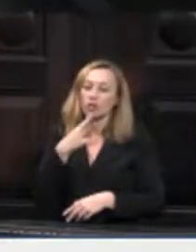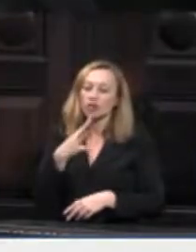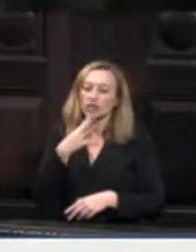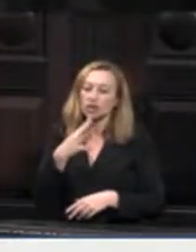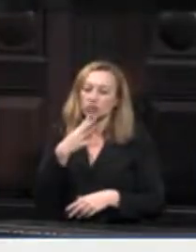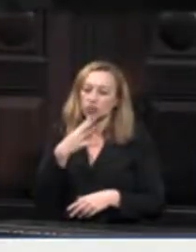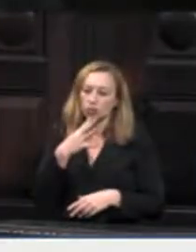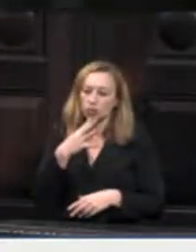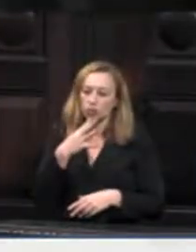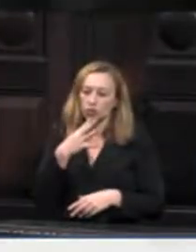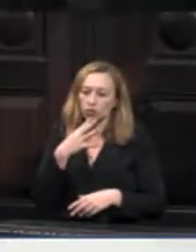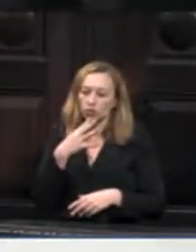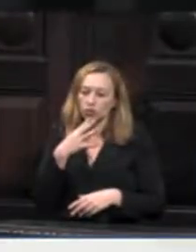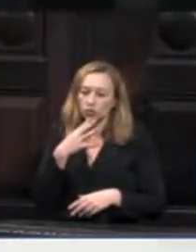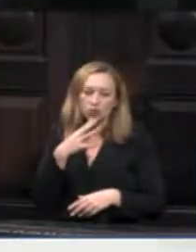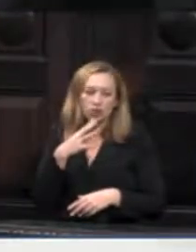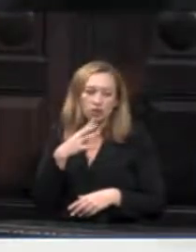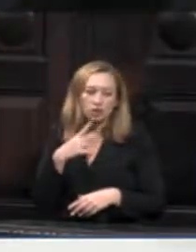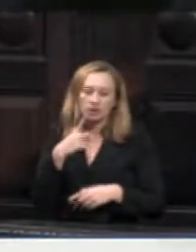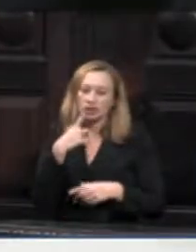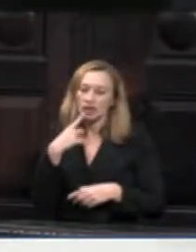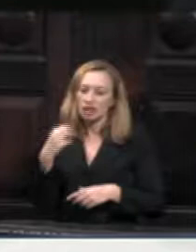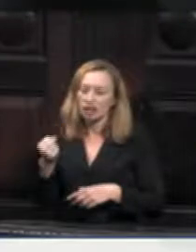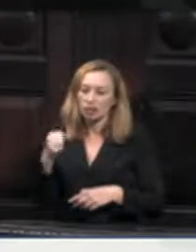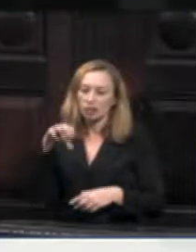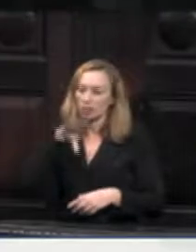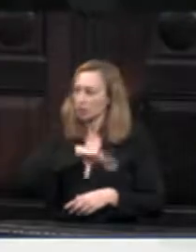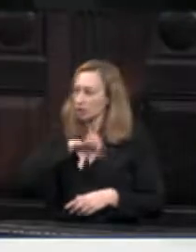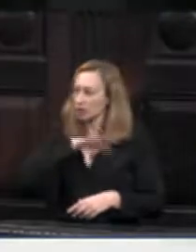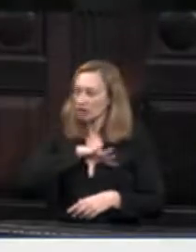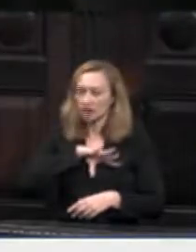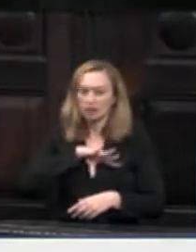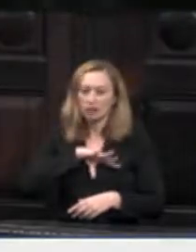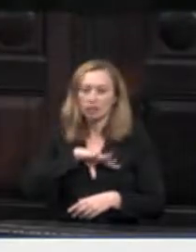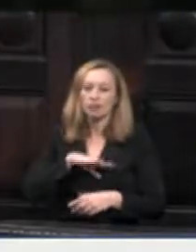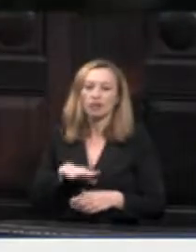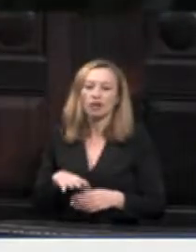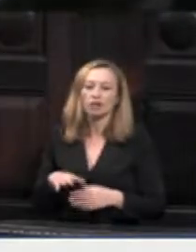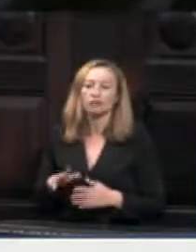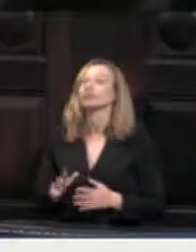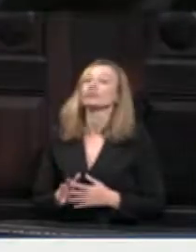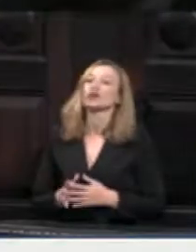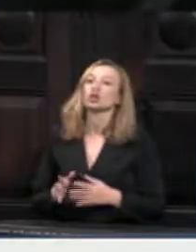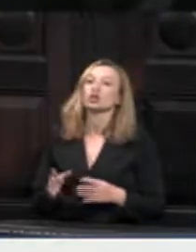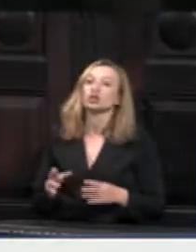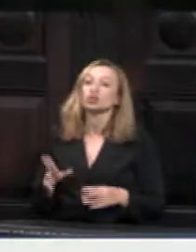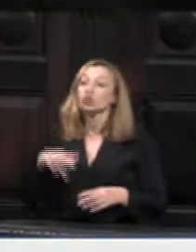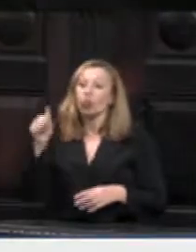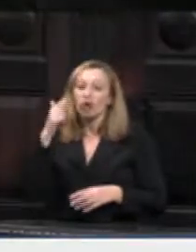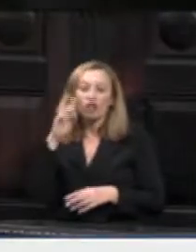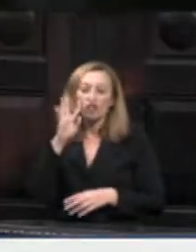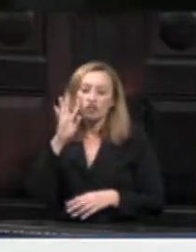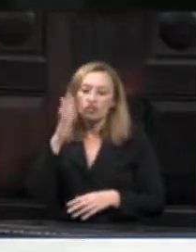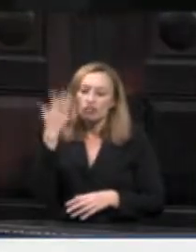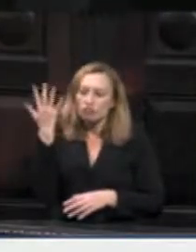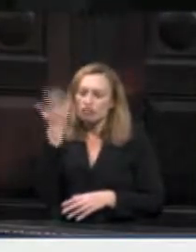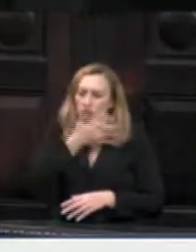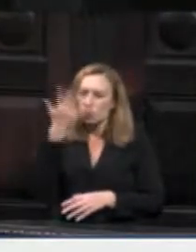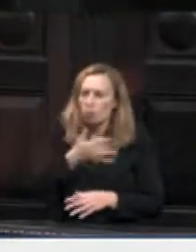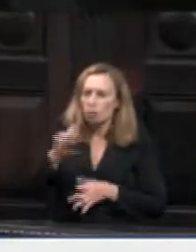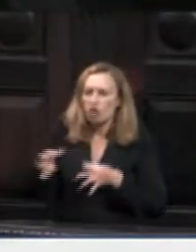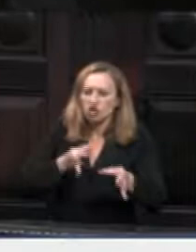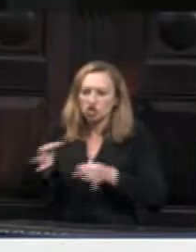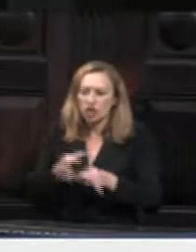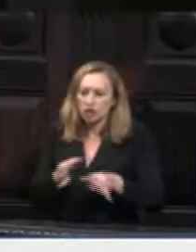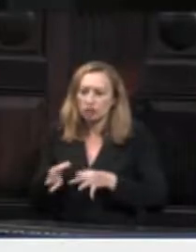da língua portuguesa. Então, jamais teve um projeto nessa casa tão